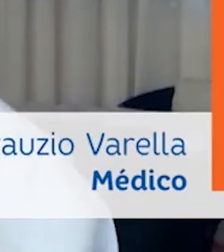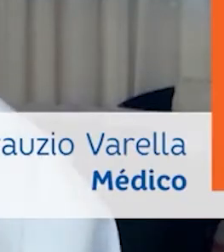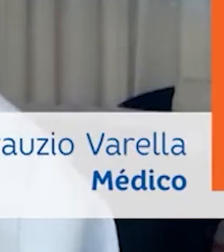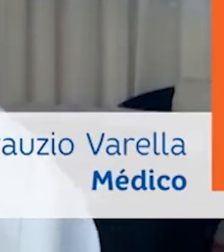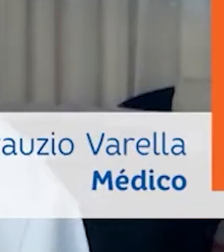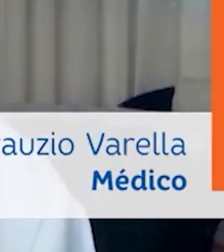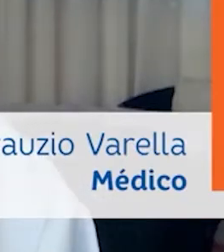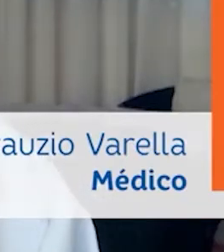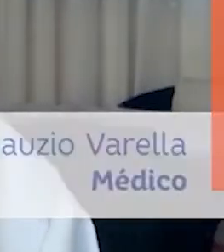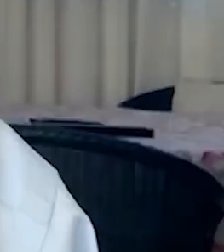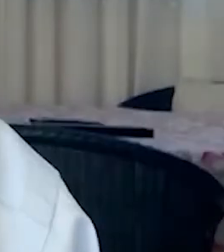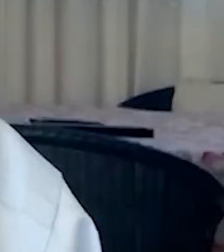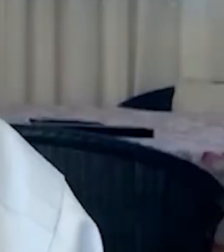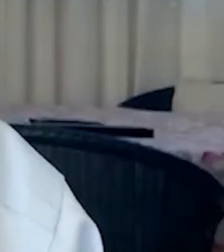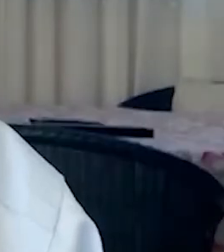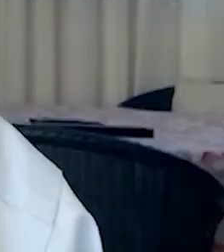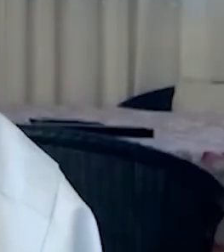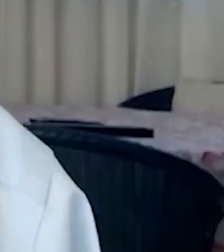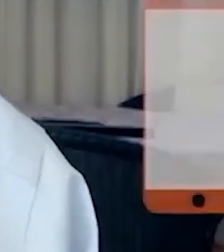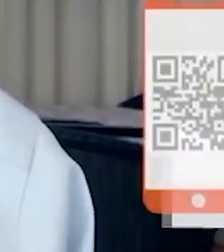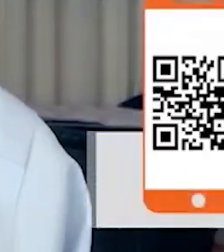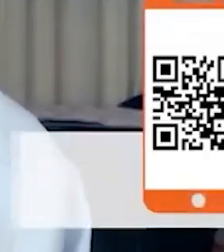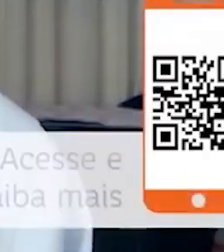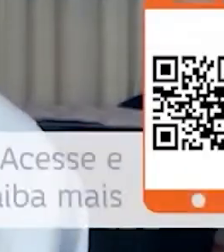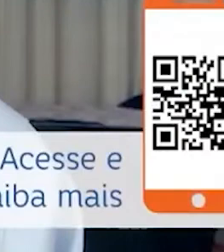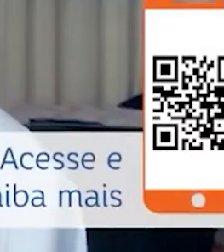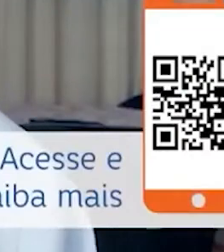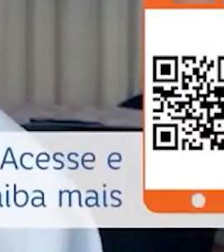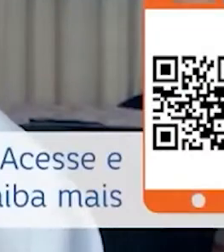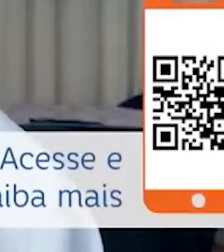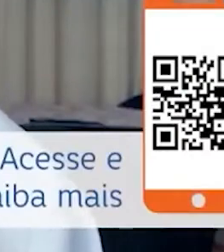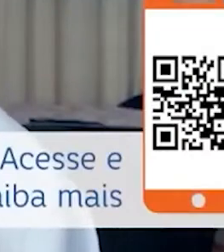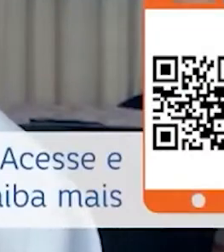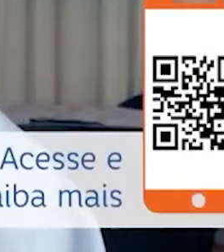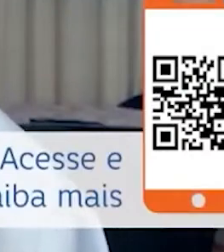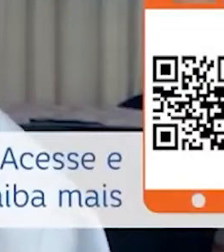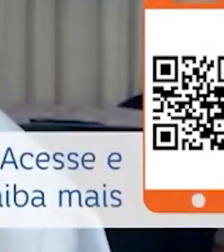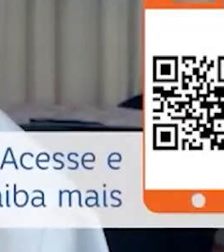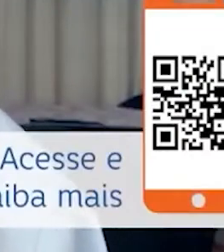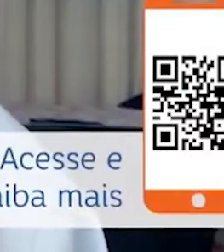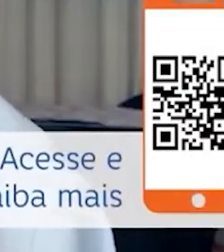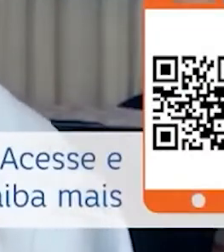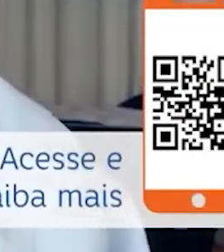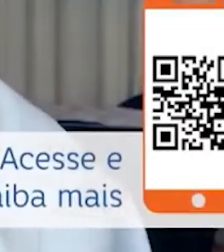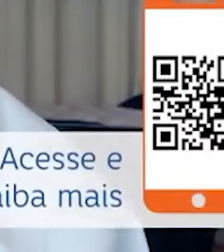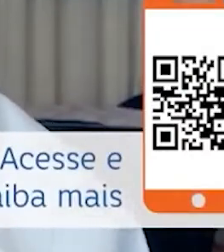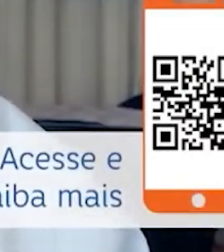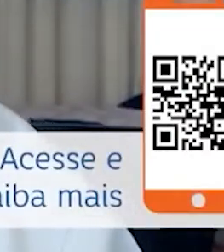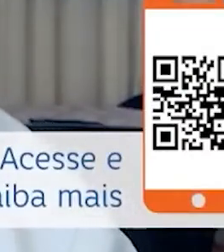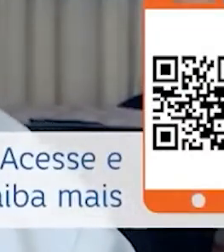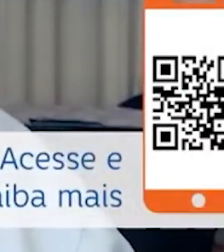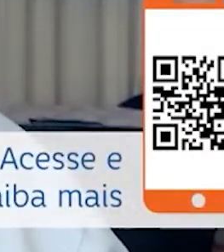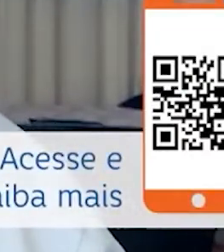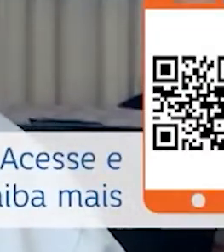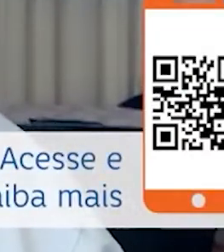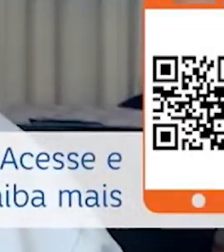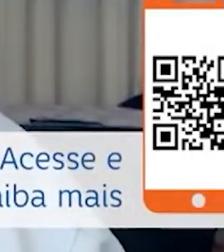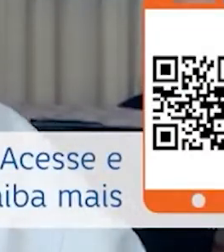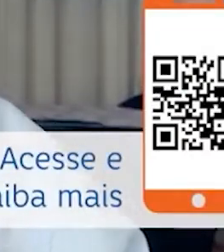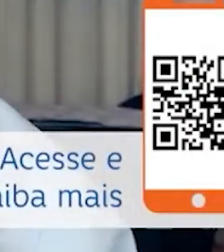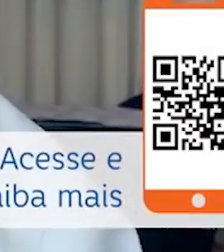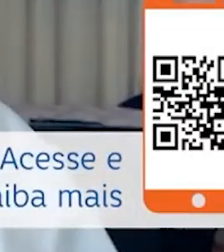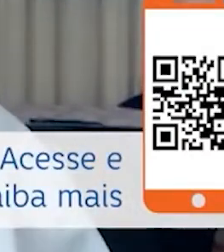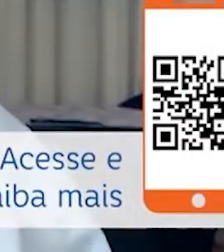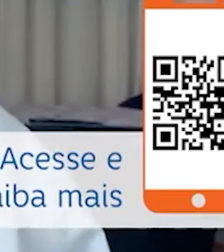serviço fundamental à democracia. Você que já é mesário voluntário ou você que pode se